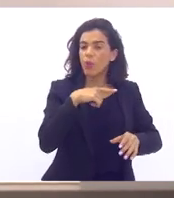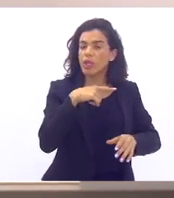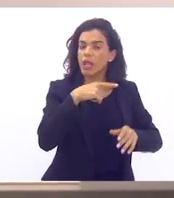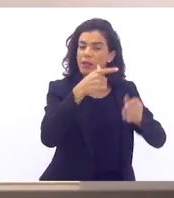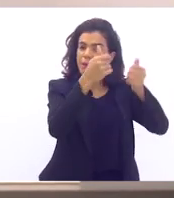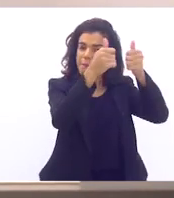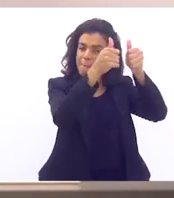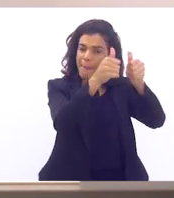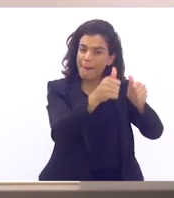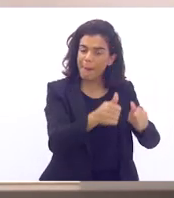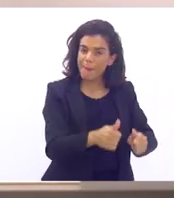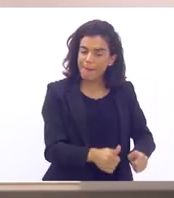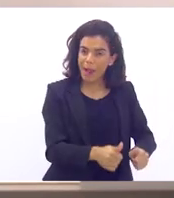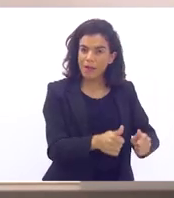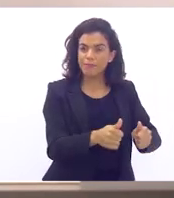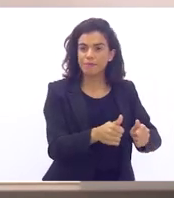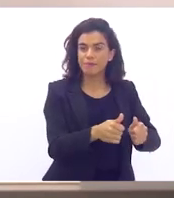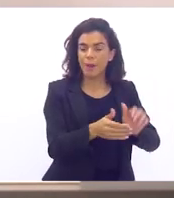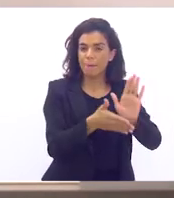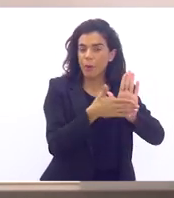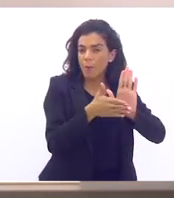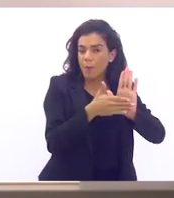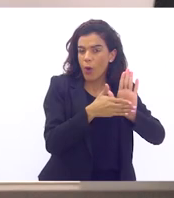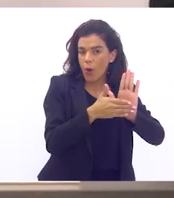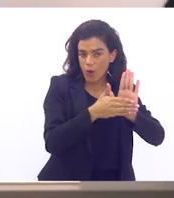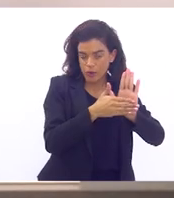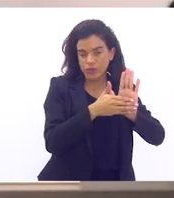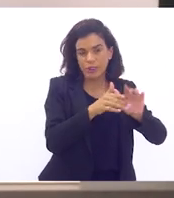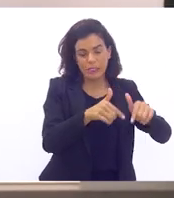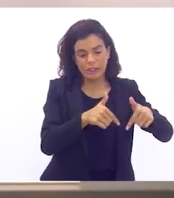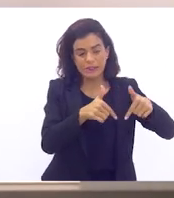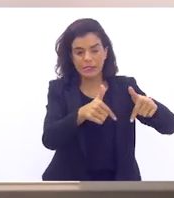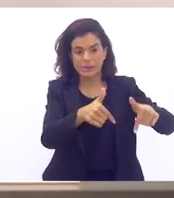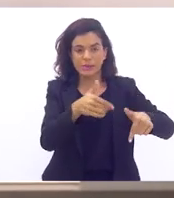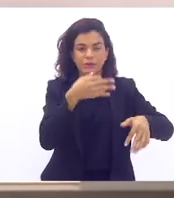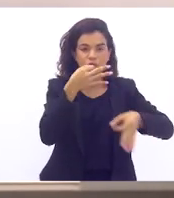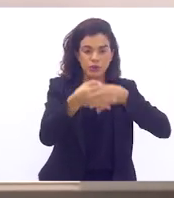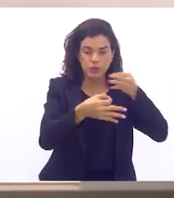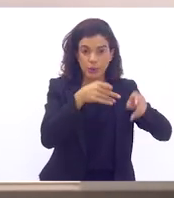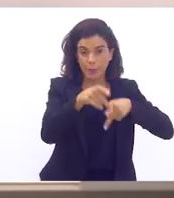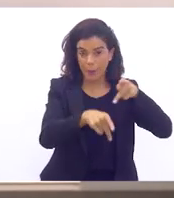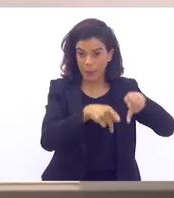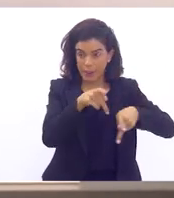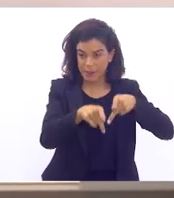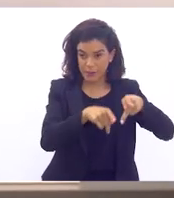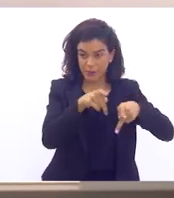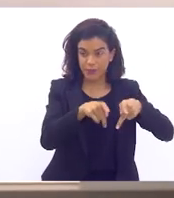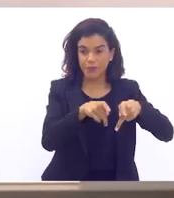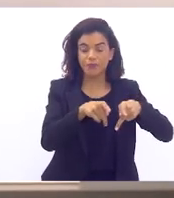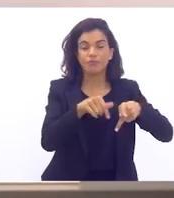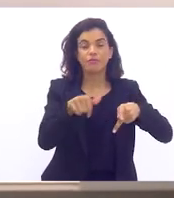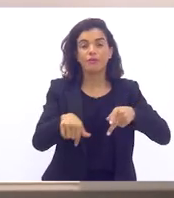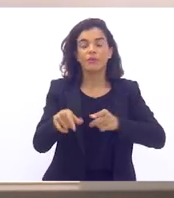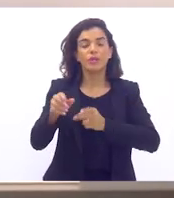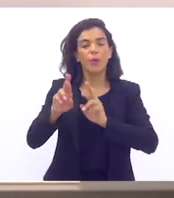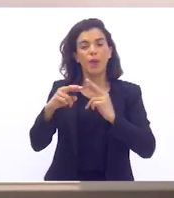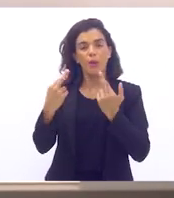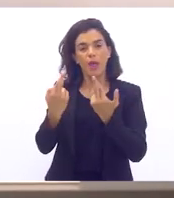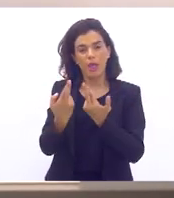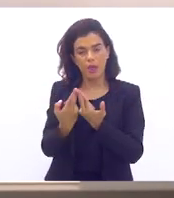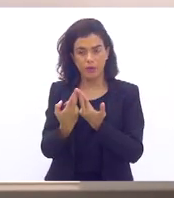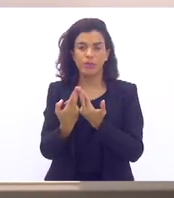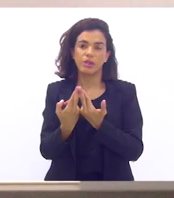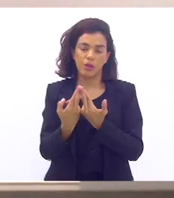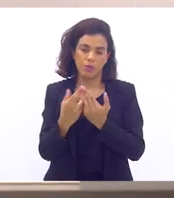iniciativas dentre elas essas de Iniciativa popular Então oficialmente essa reunião é uma reunião das normas